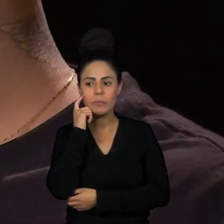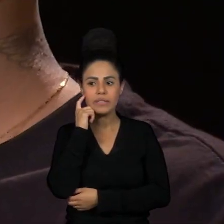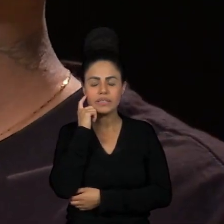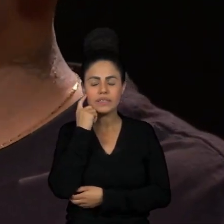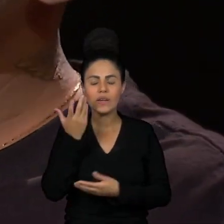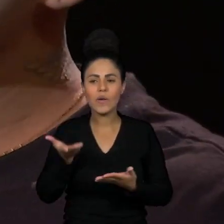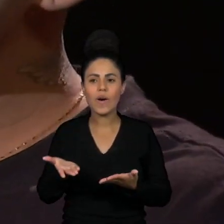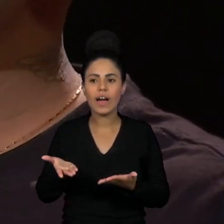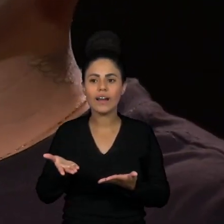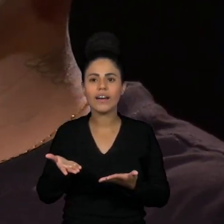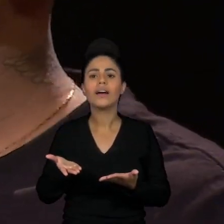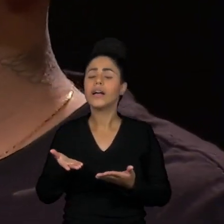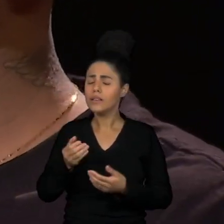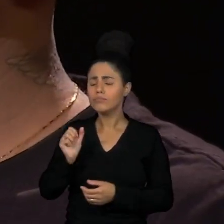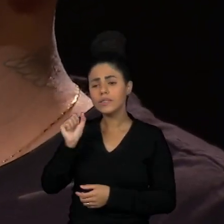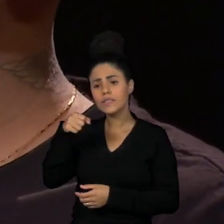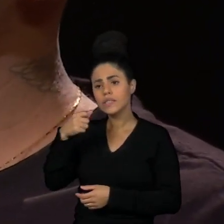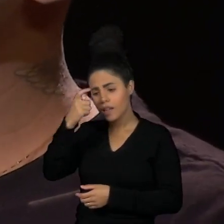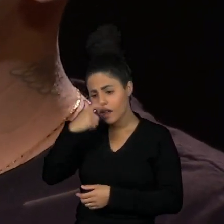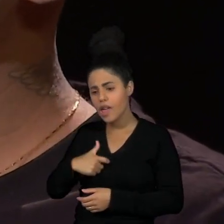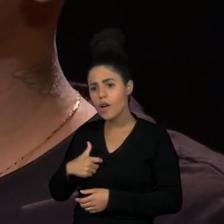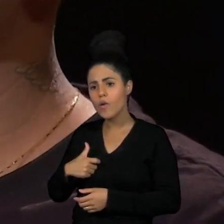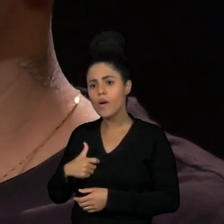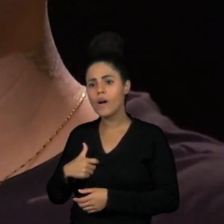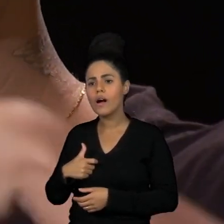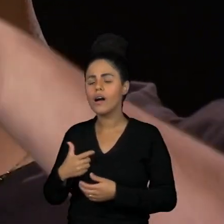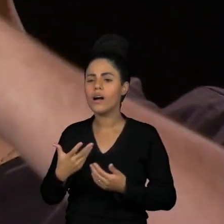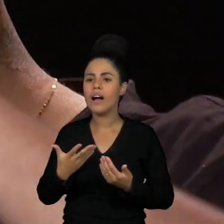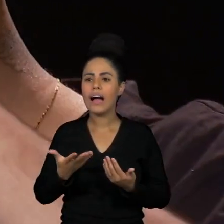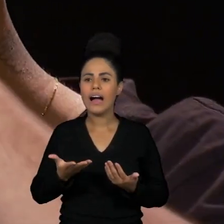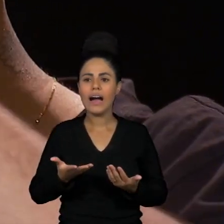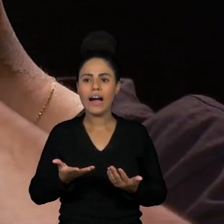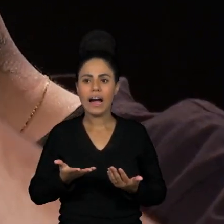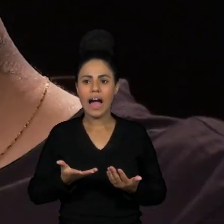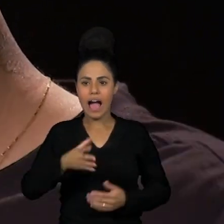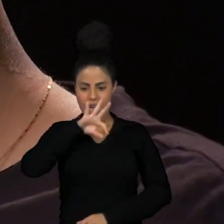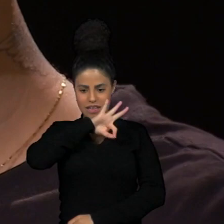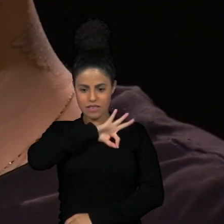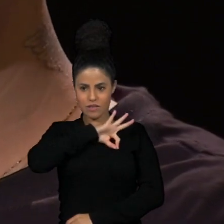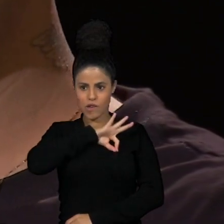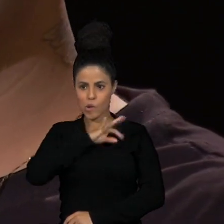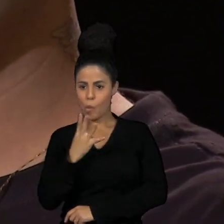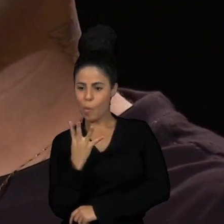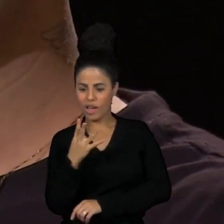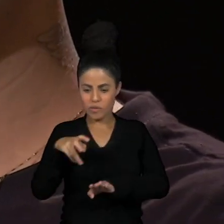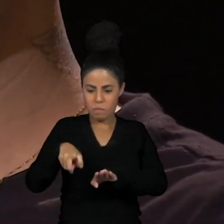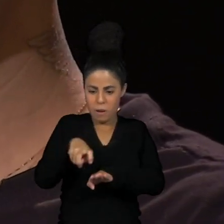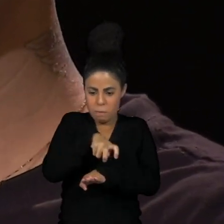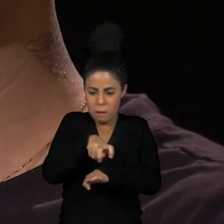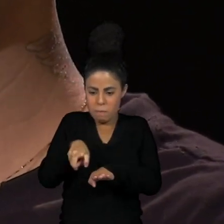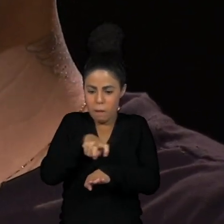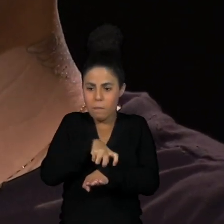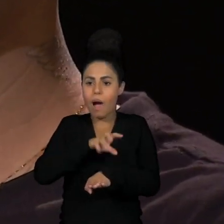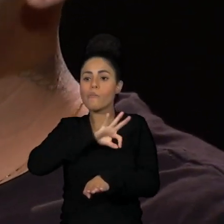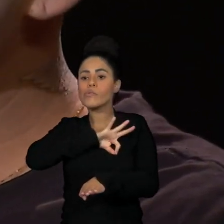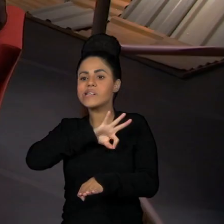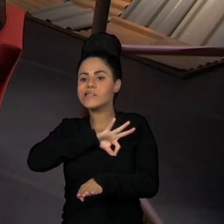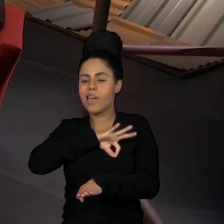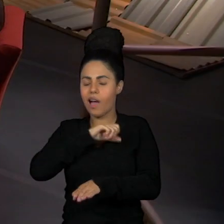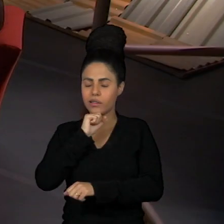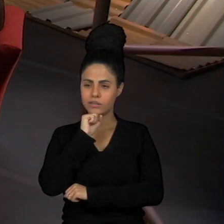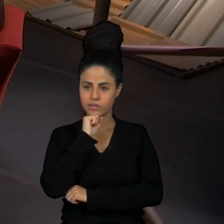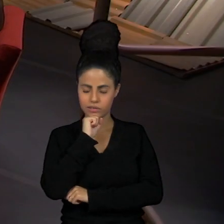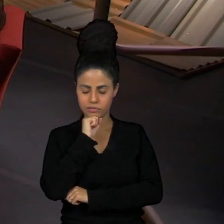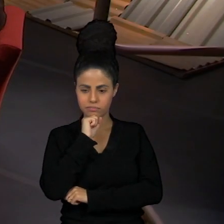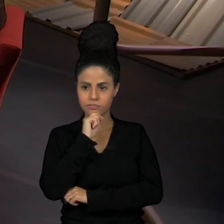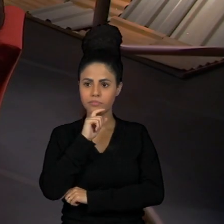Mas eu falei, não, sou eu. Aí ele falou, aí na viatura estavam uns 4 policiais, aí ele falou, aí ele